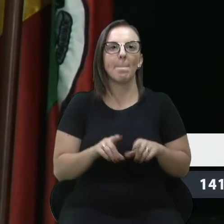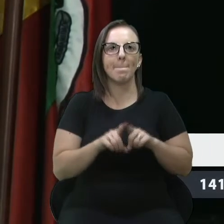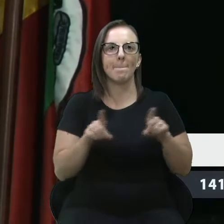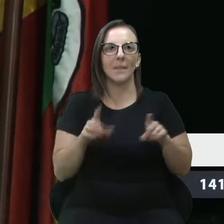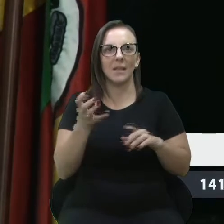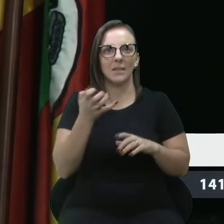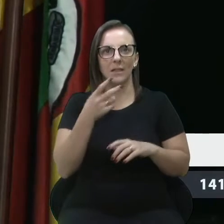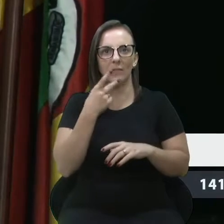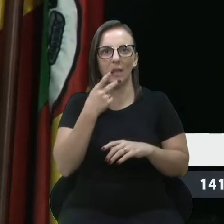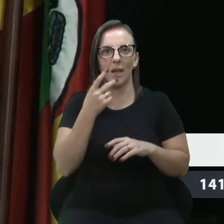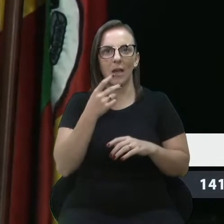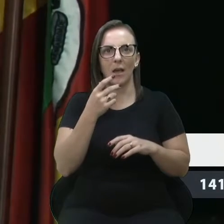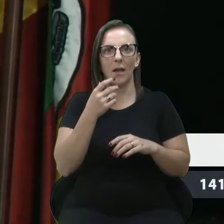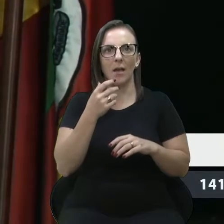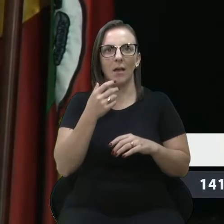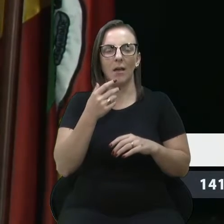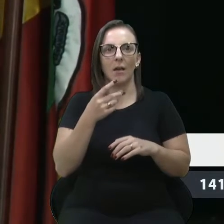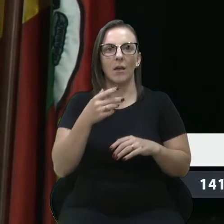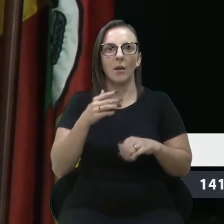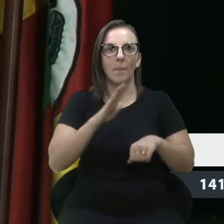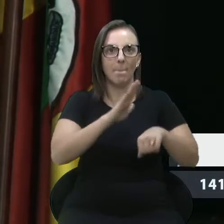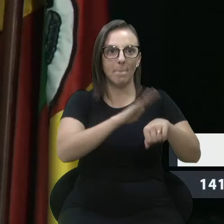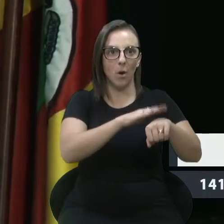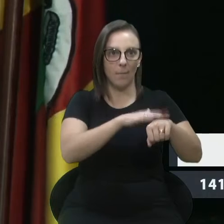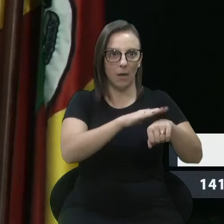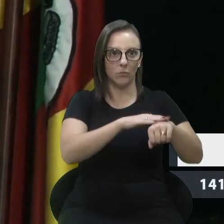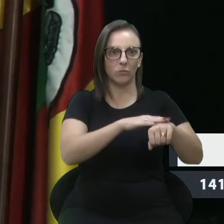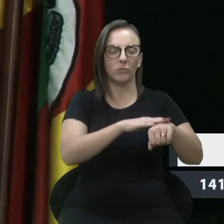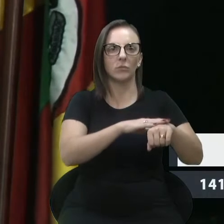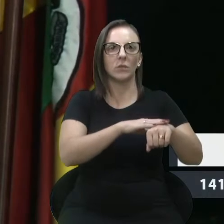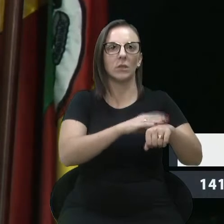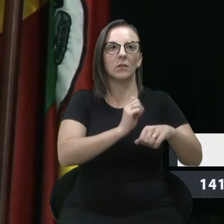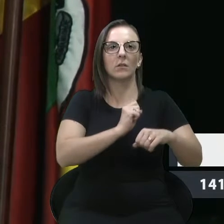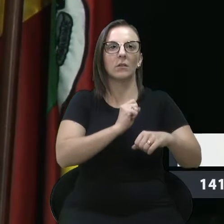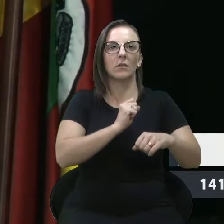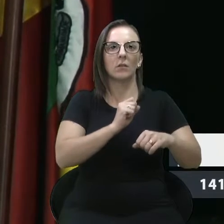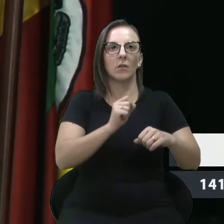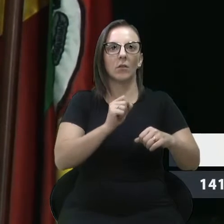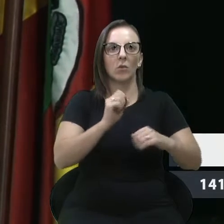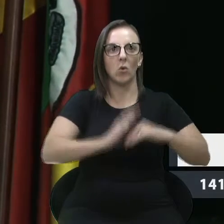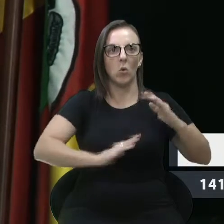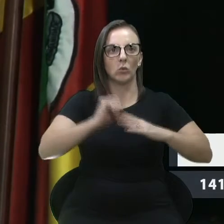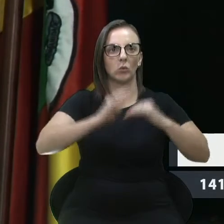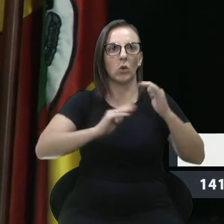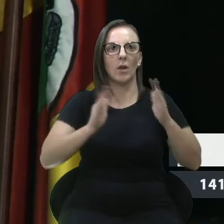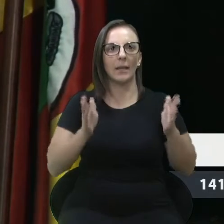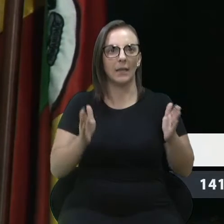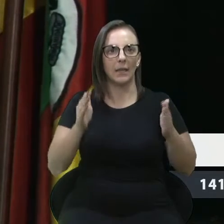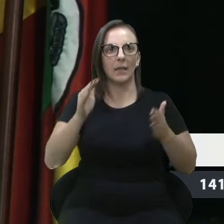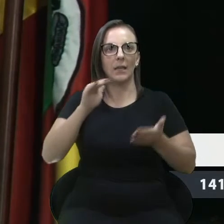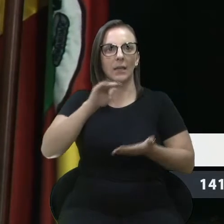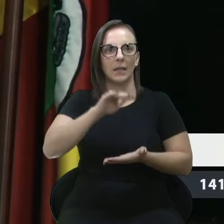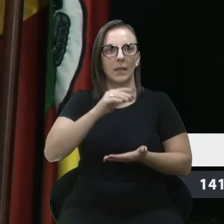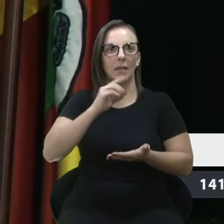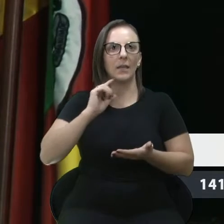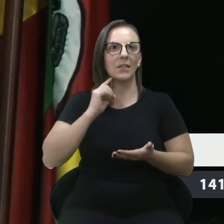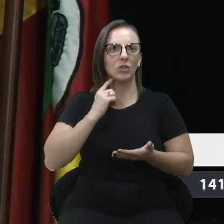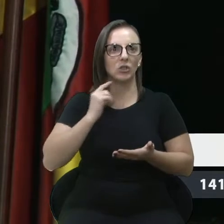gostaria de deixar público, vereadora Marissol, que quando fossem feitos as lixeiras novamente, né, primeiro que o prefeito já